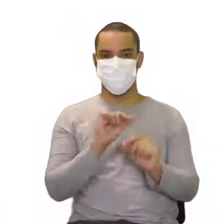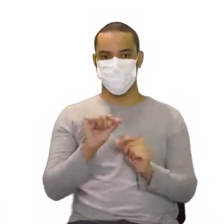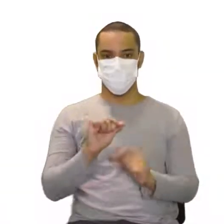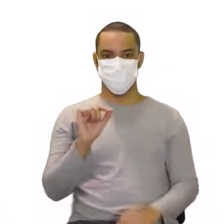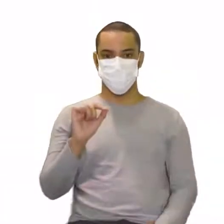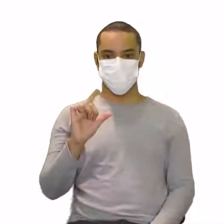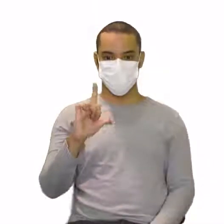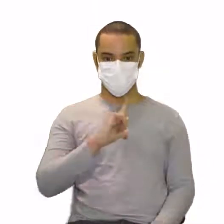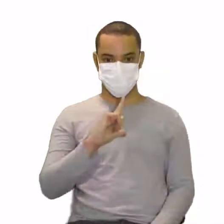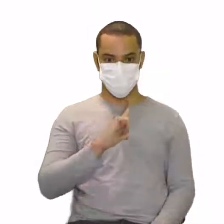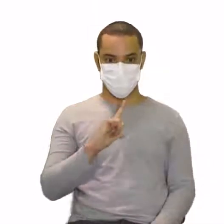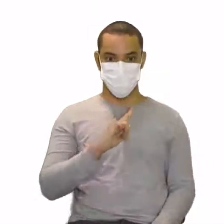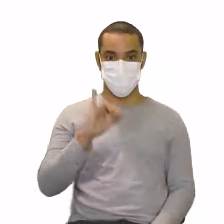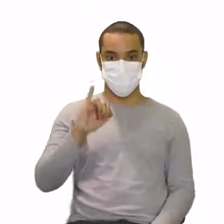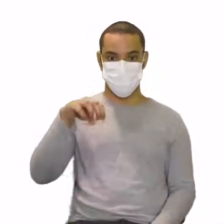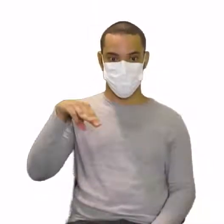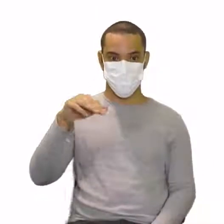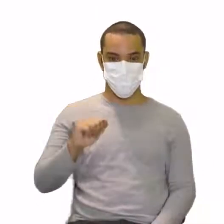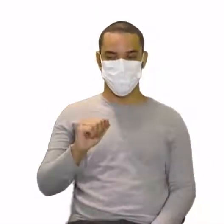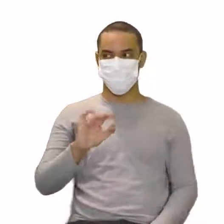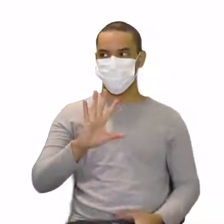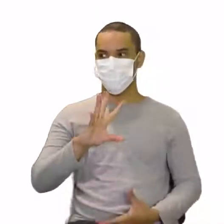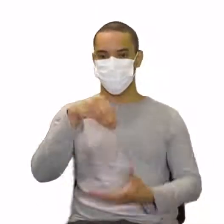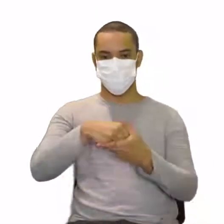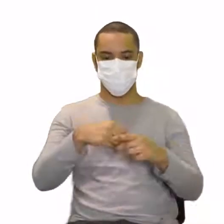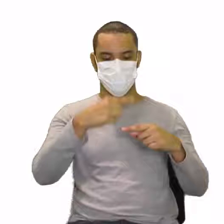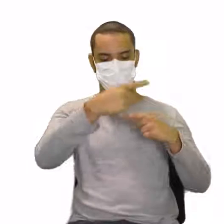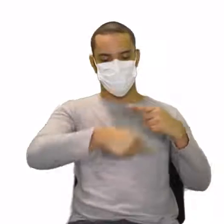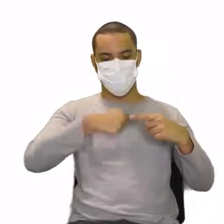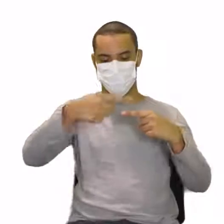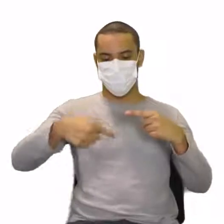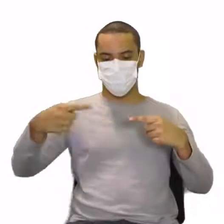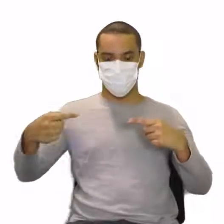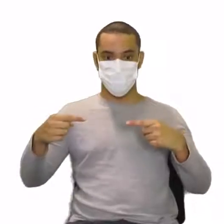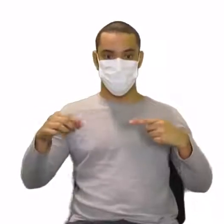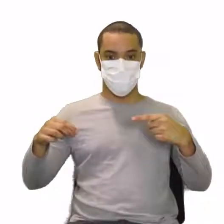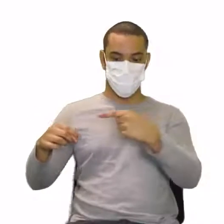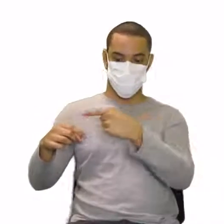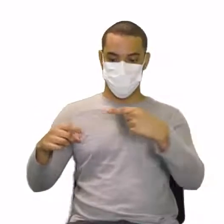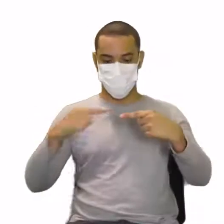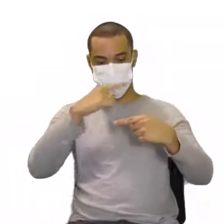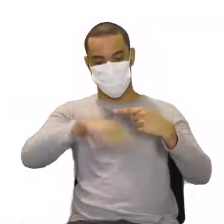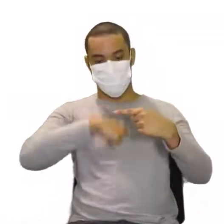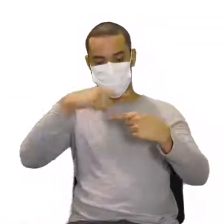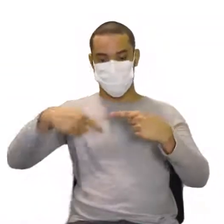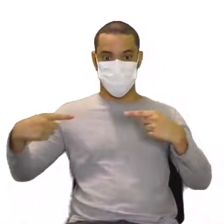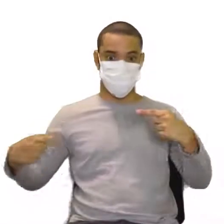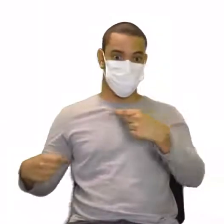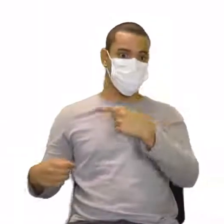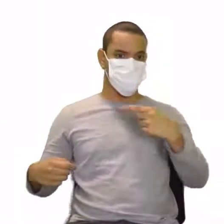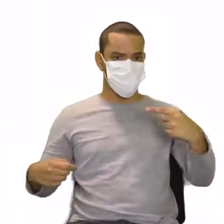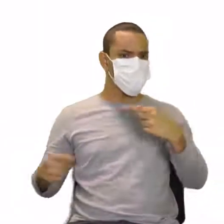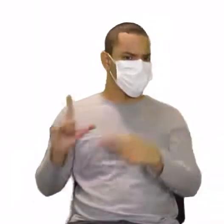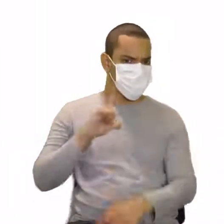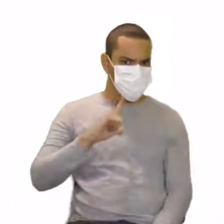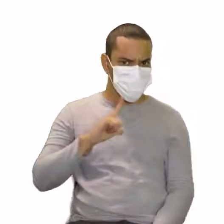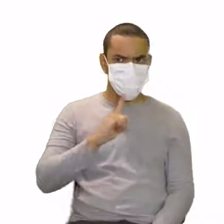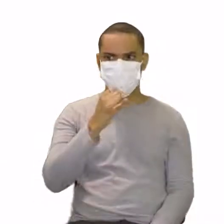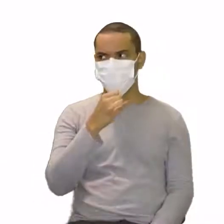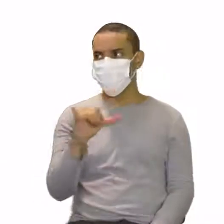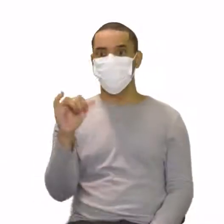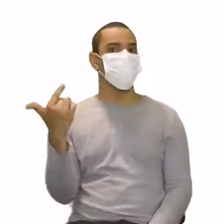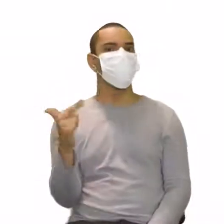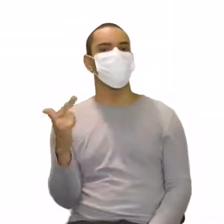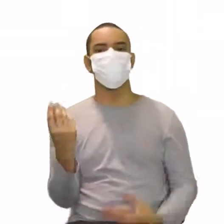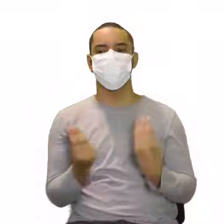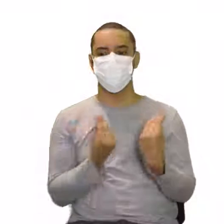um ímã dentro de uma bobina e verificar se ia gerar uma corrente elétrica, que era o que